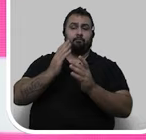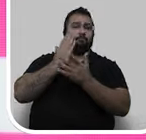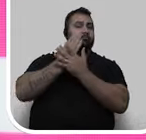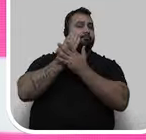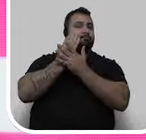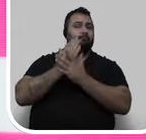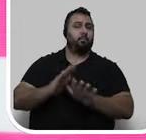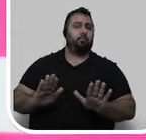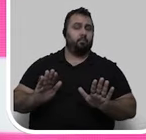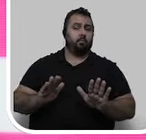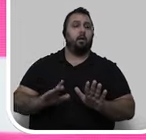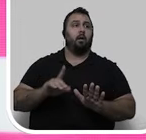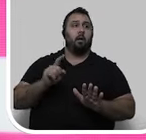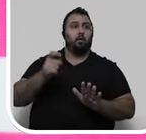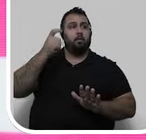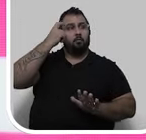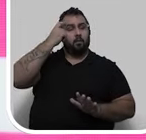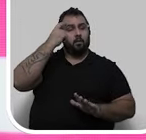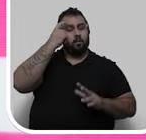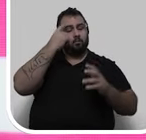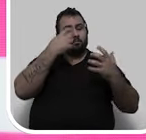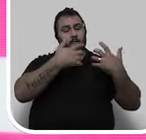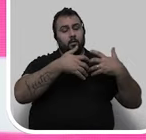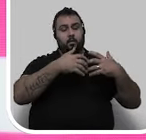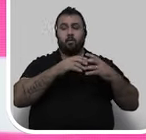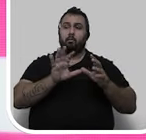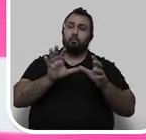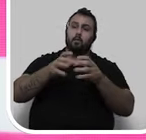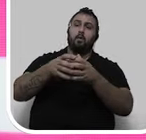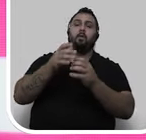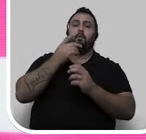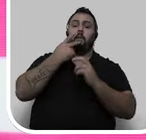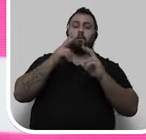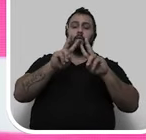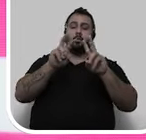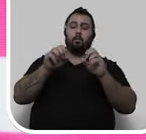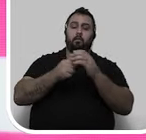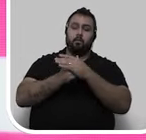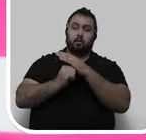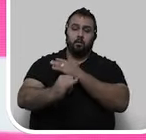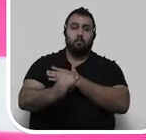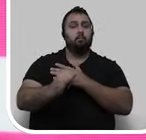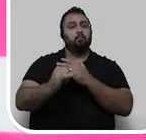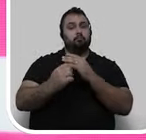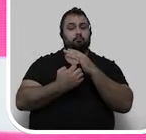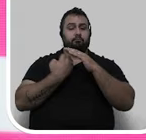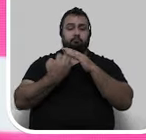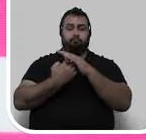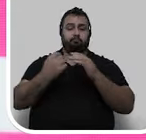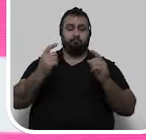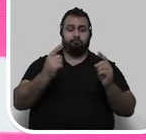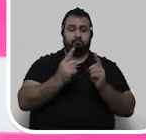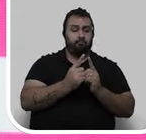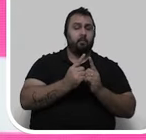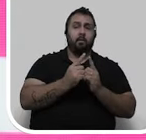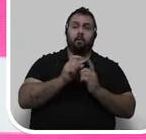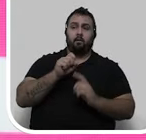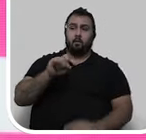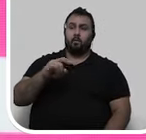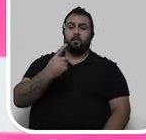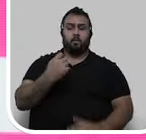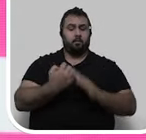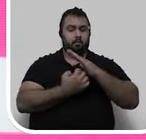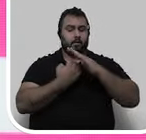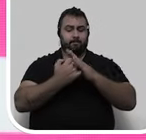E é um pensamento coletivo que a gente tem que ter. Quanto mais a gente fala de startup, de empresas menores, se uma empresa muito grande toma um incidente